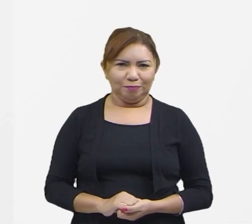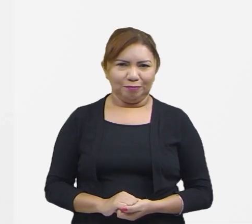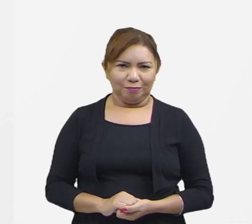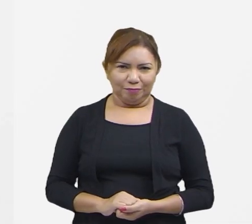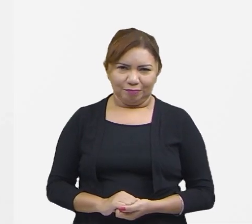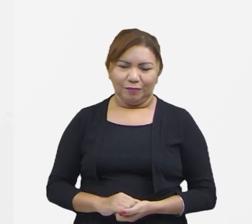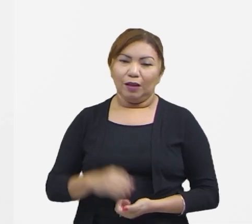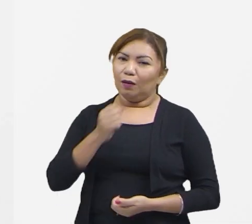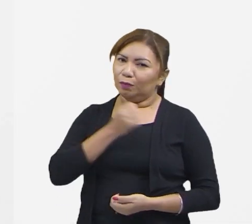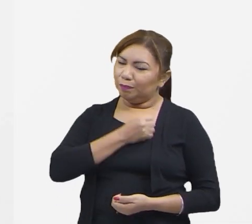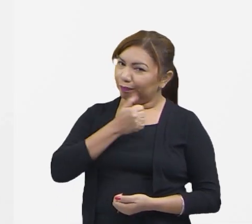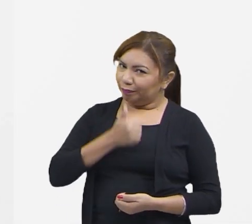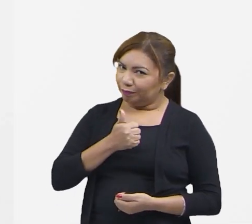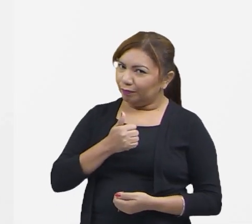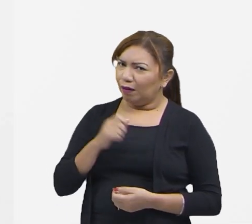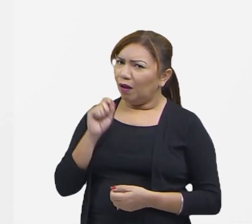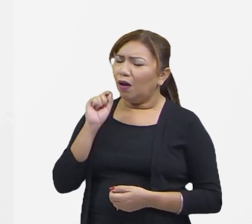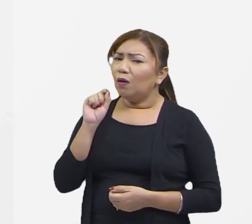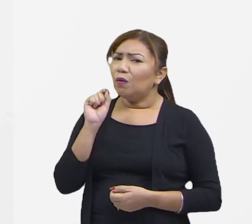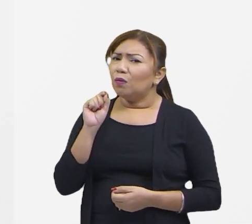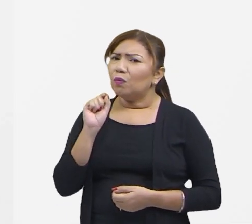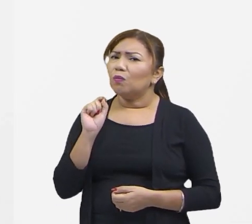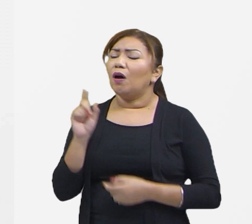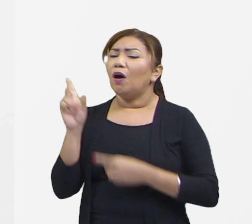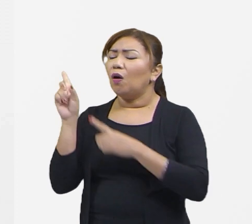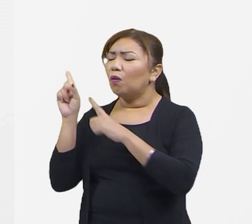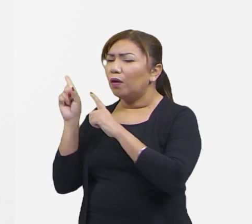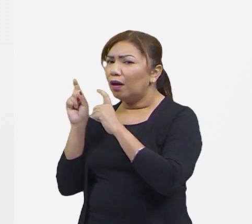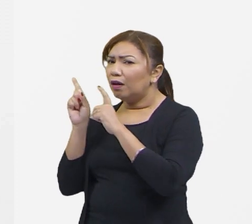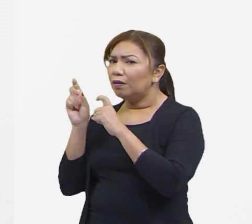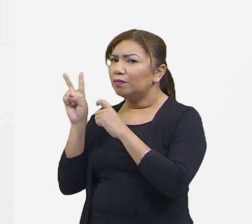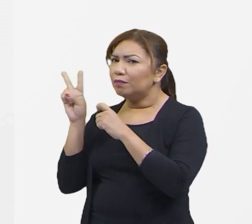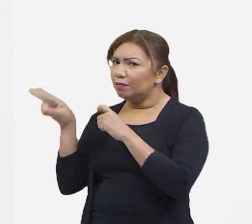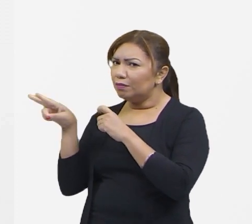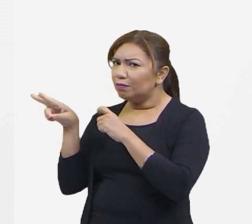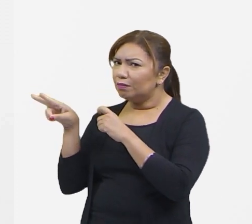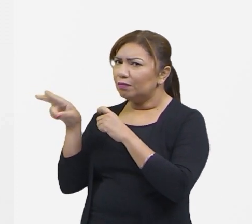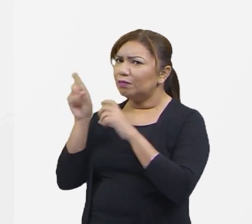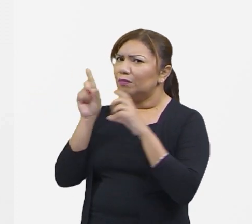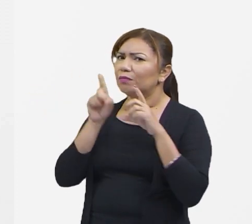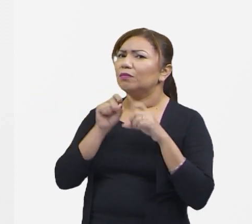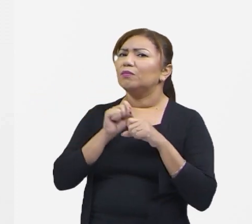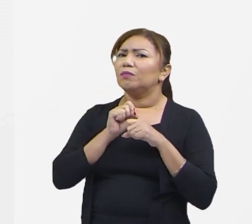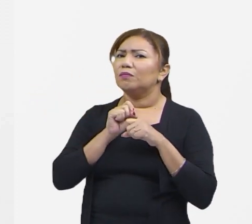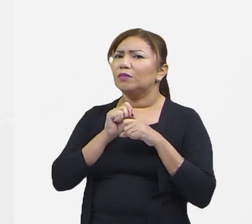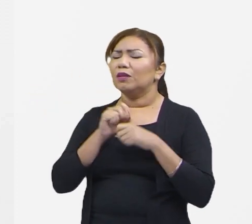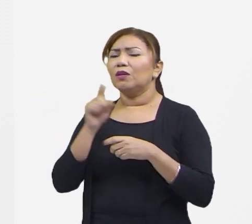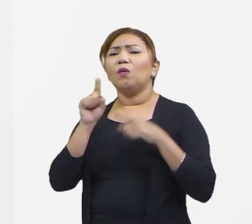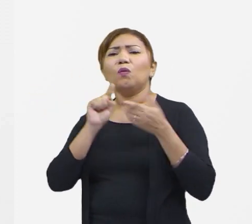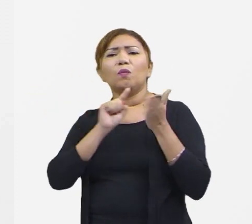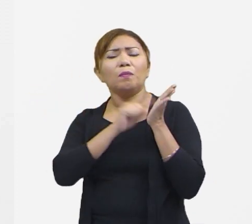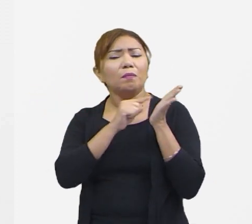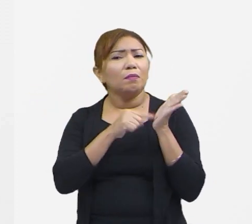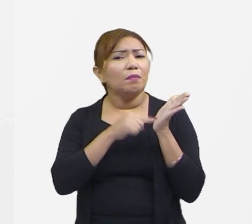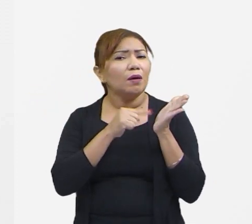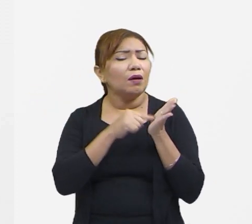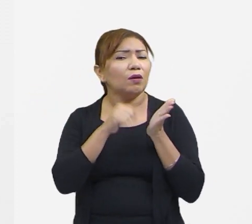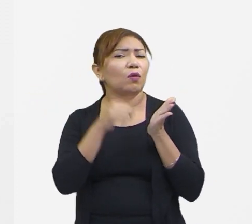Qual das figuras abaixo marca o dia da semana, mês e ano? Temos